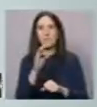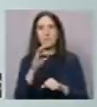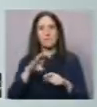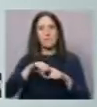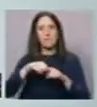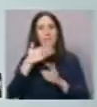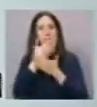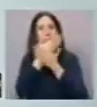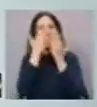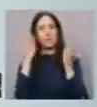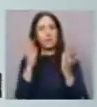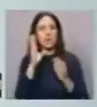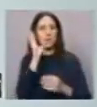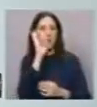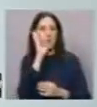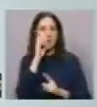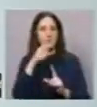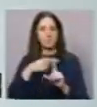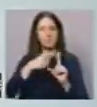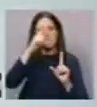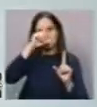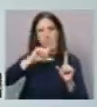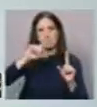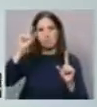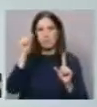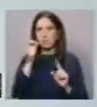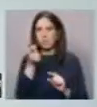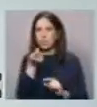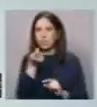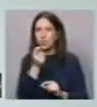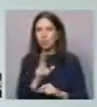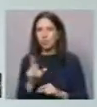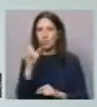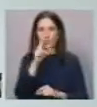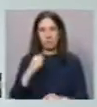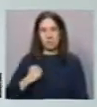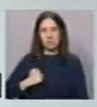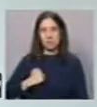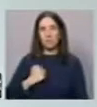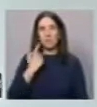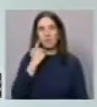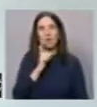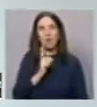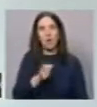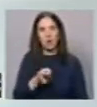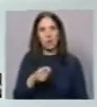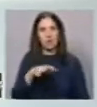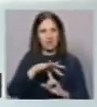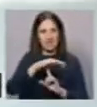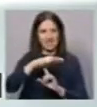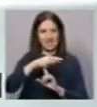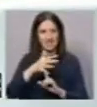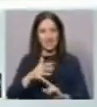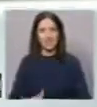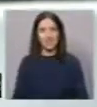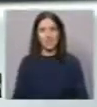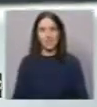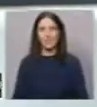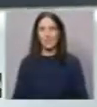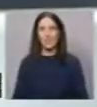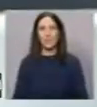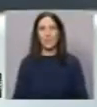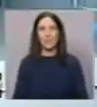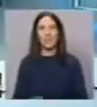tarde. A temperatura máxima também com uma ligeira subida durante o dia de sábado. Mas vamos ver para hoje e passar à imagem de satélite. Temos então um